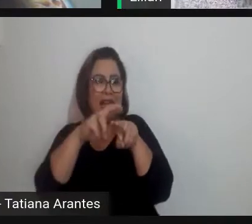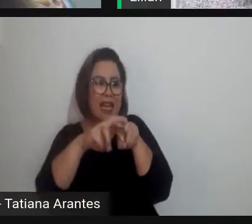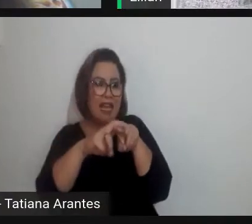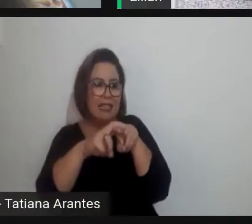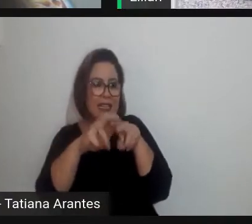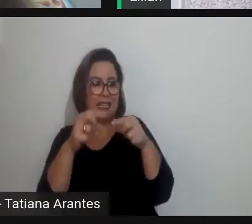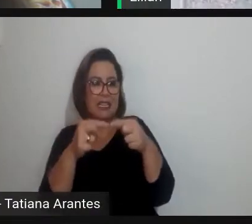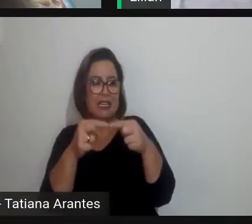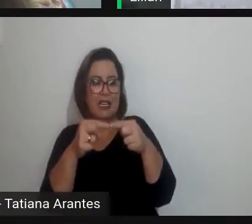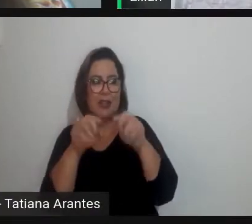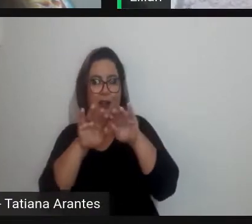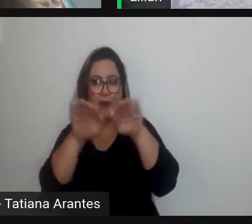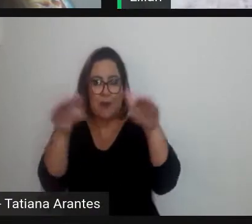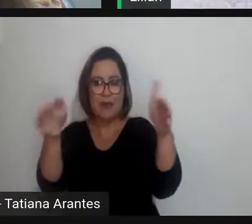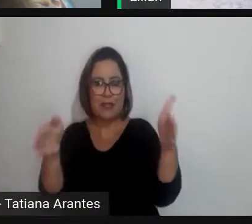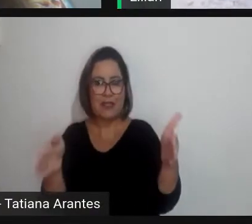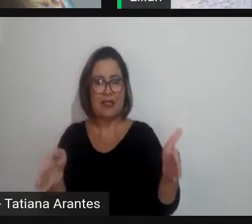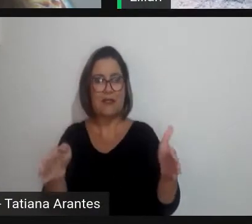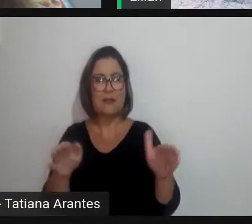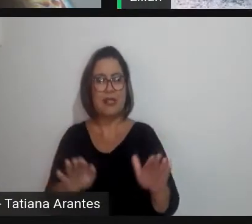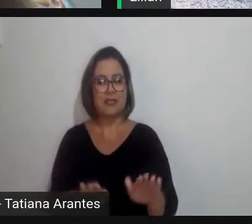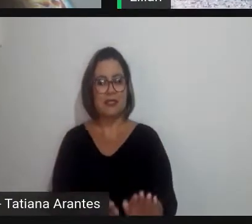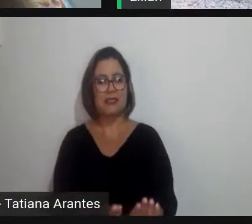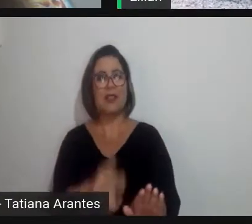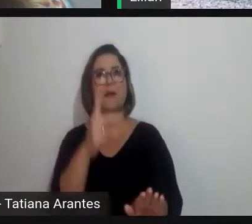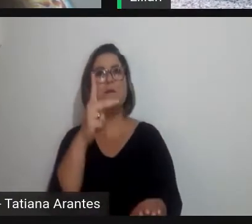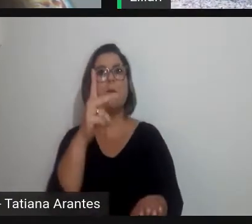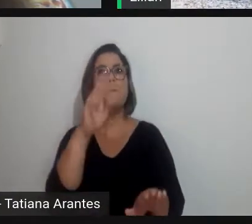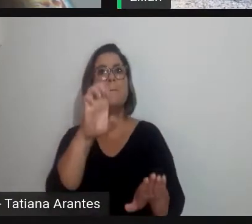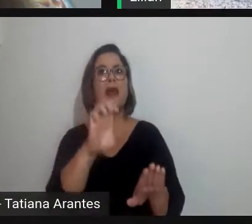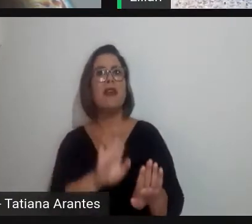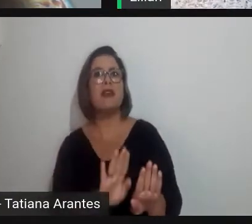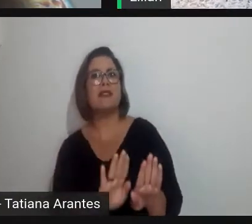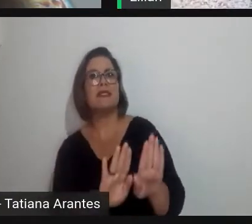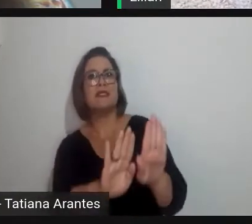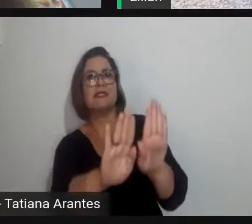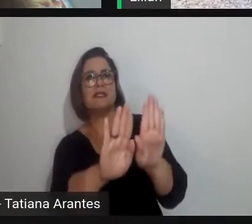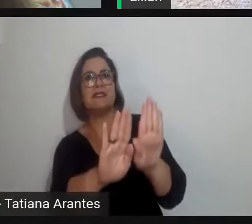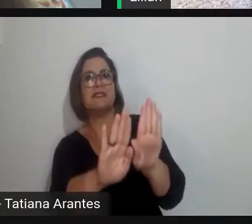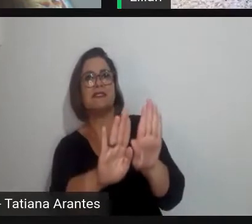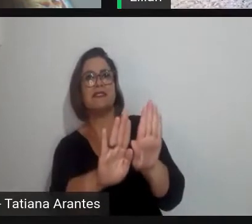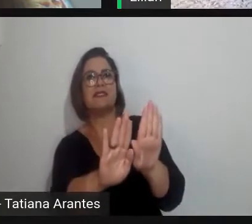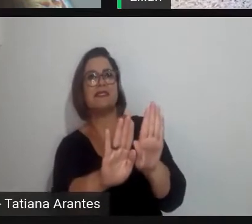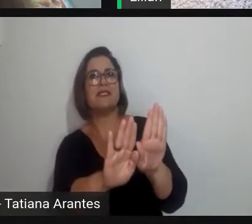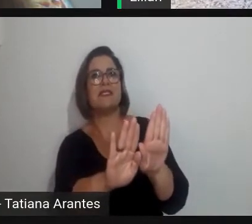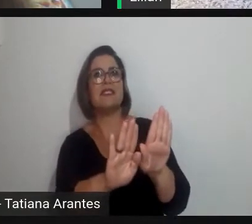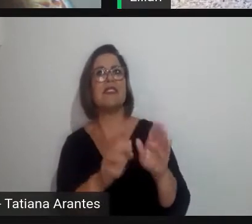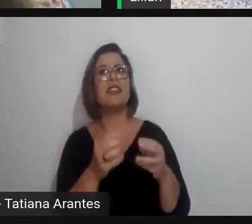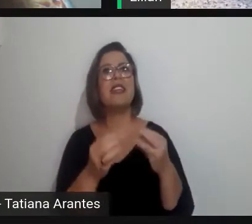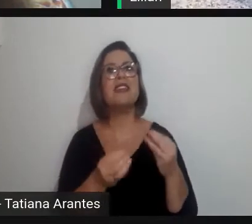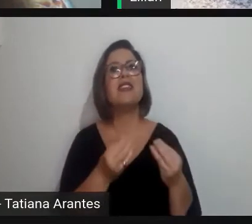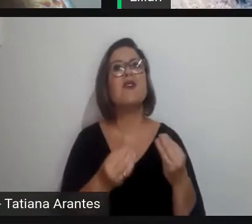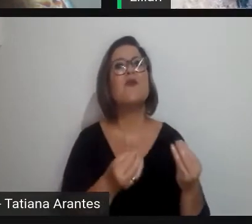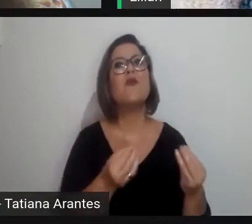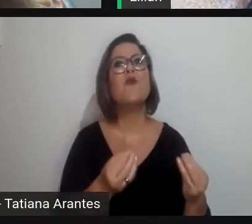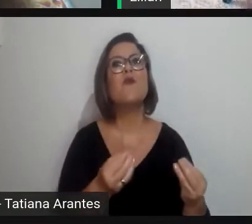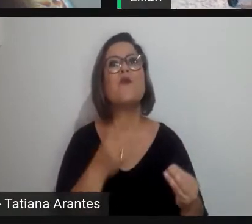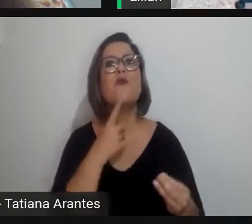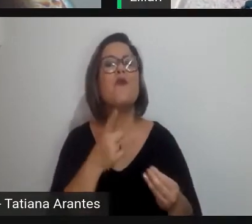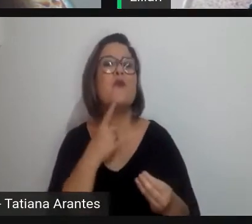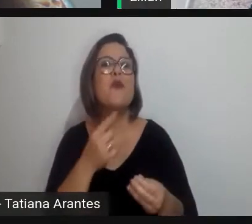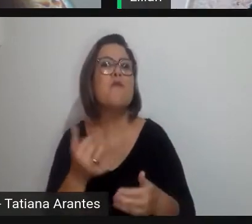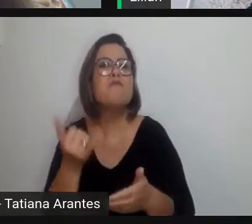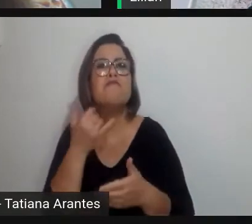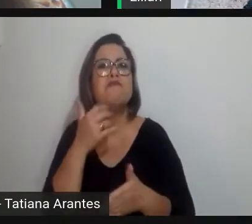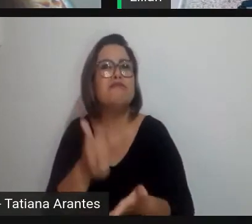eu corrigi o que faltou no pé. Alguns detalhes sobre apoio de pés.